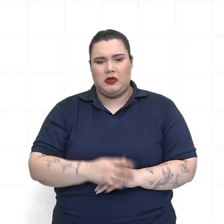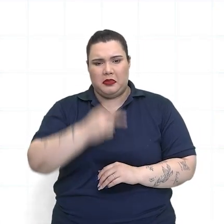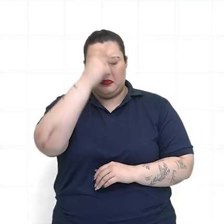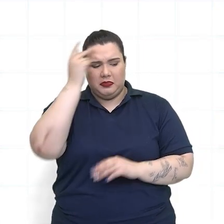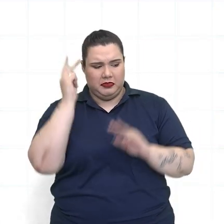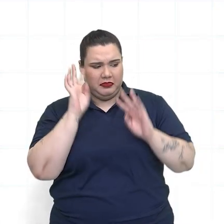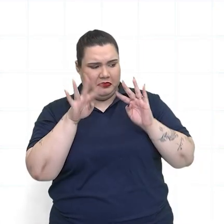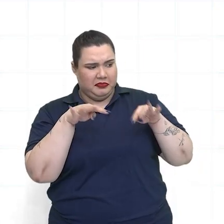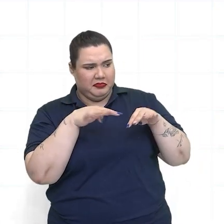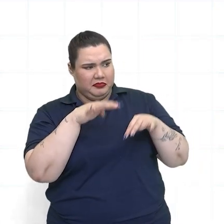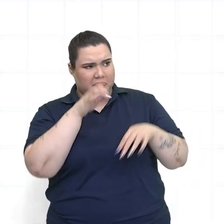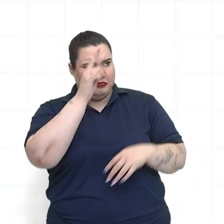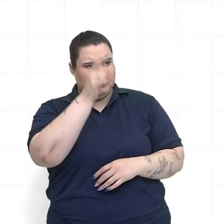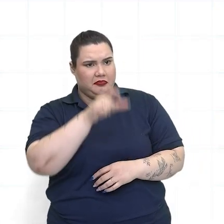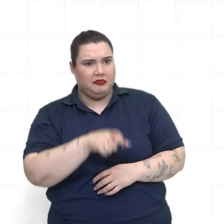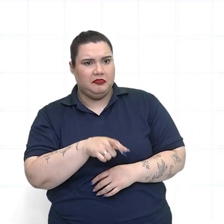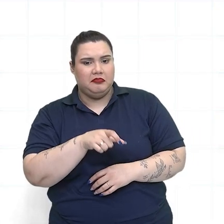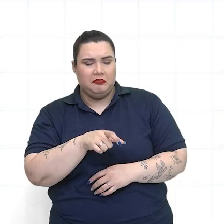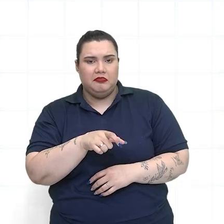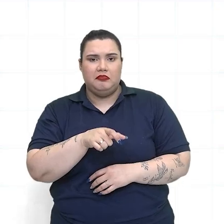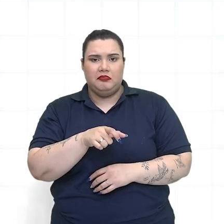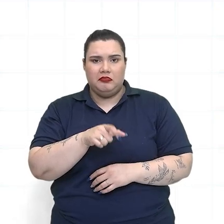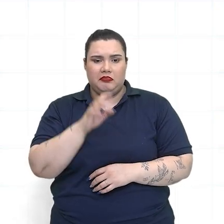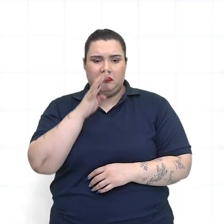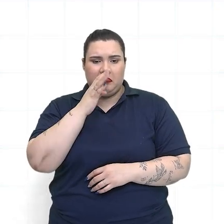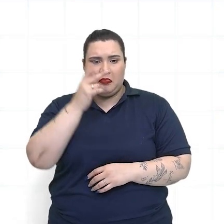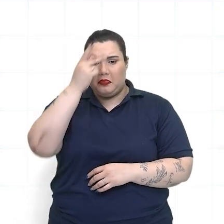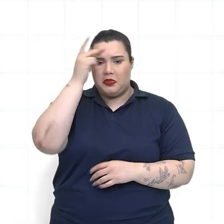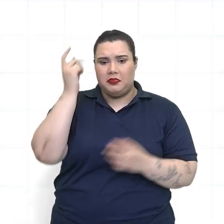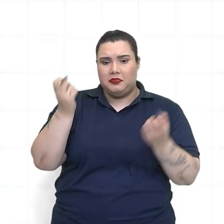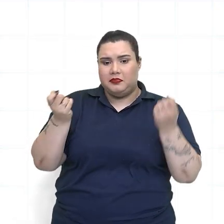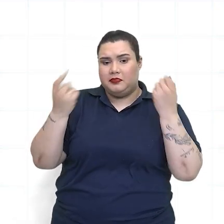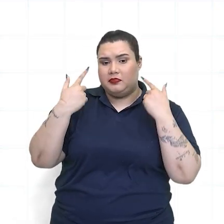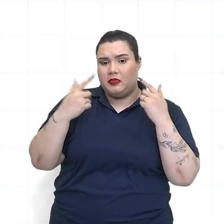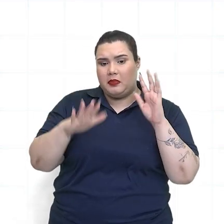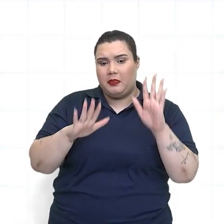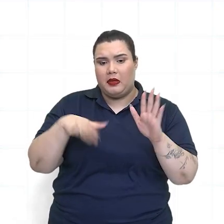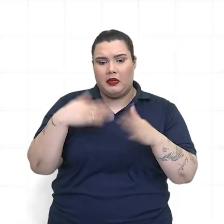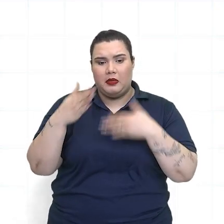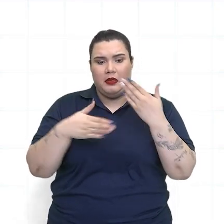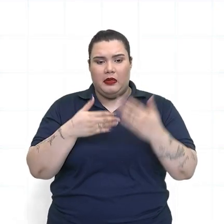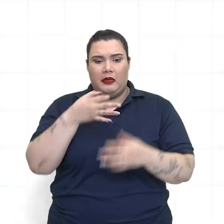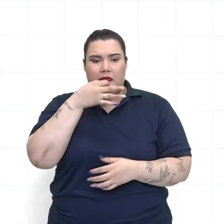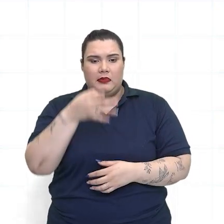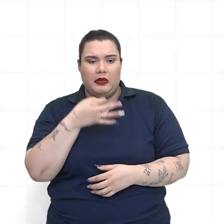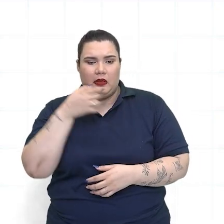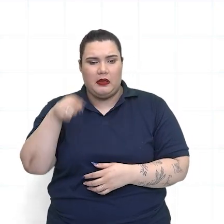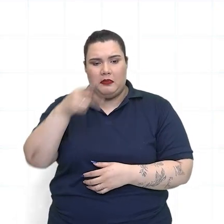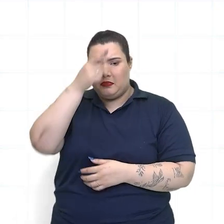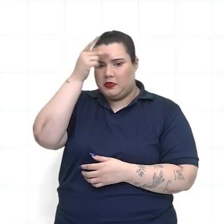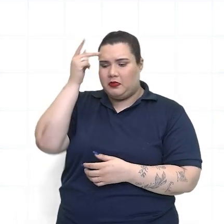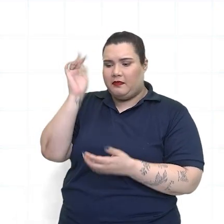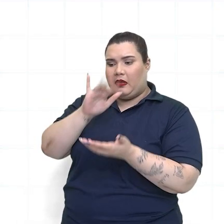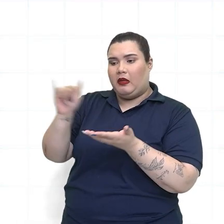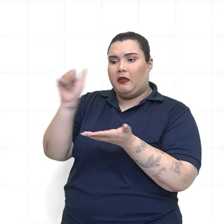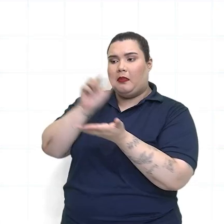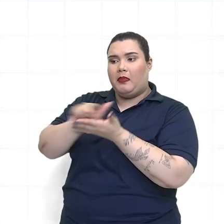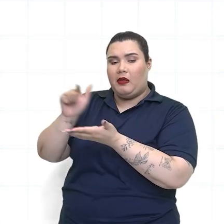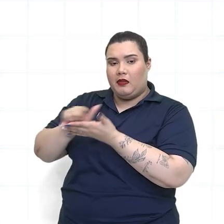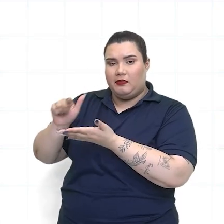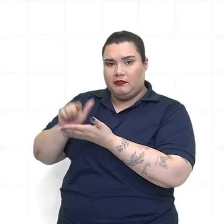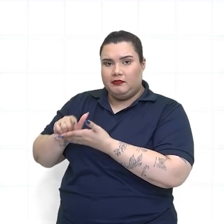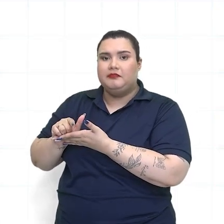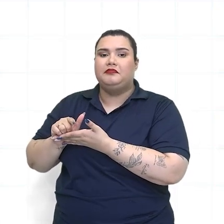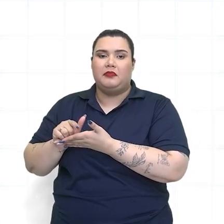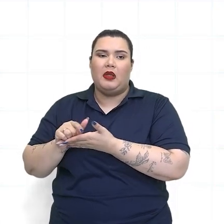ele e ninguém faz nada, mas depois eles começam a comentar, alguém vai limpar? Ou seja, ele afirma,